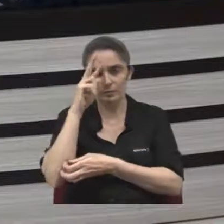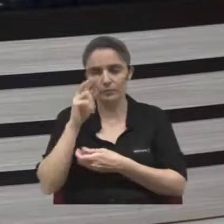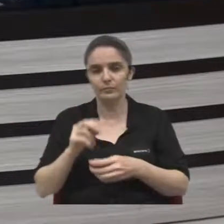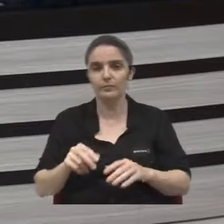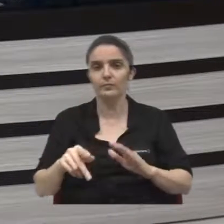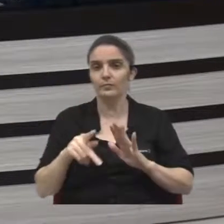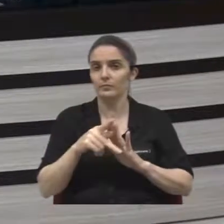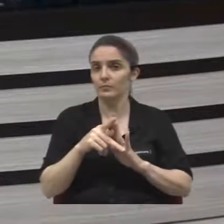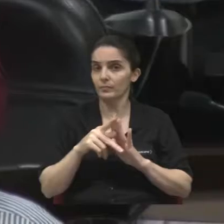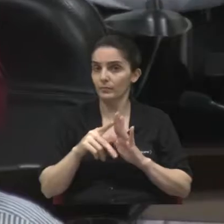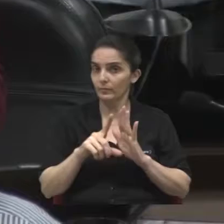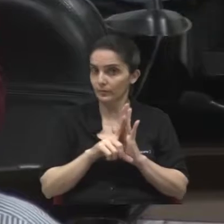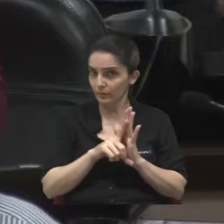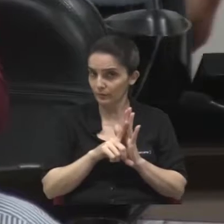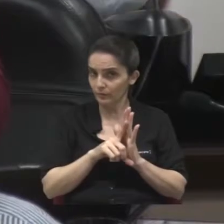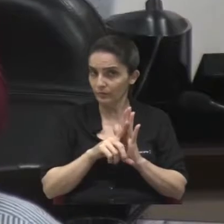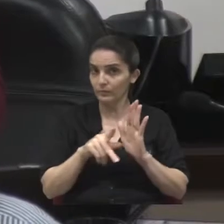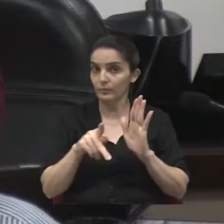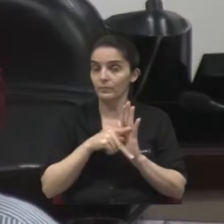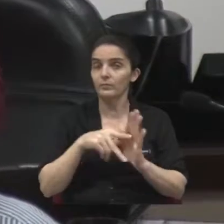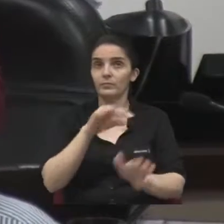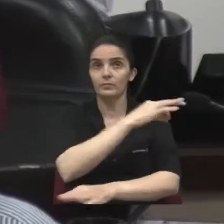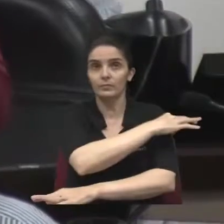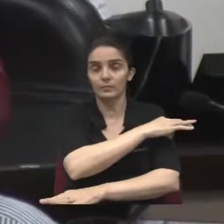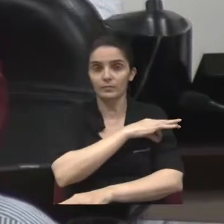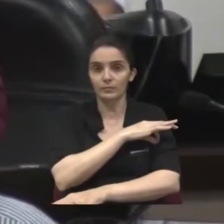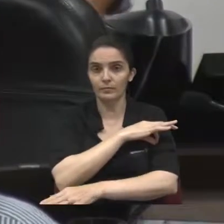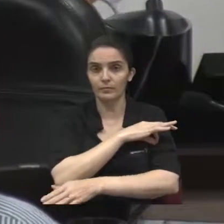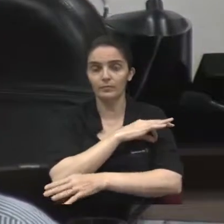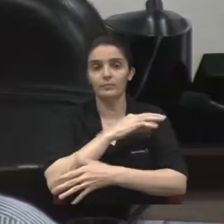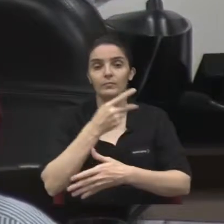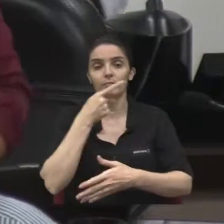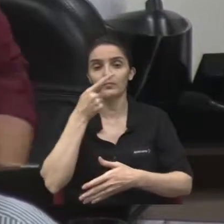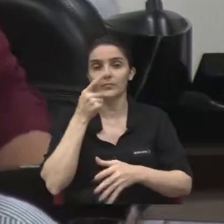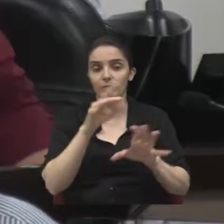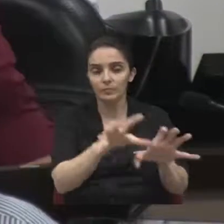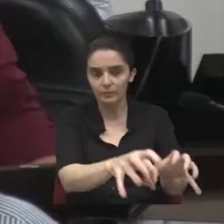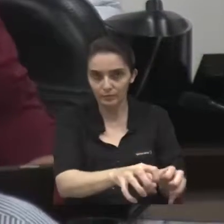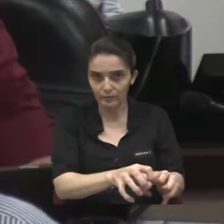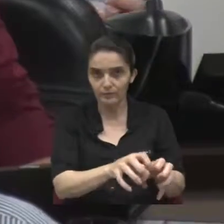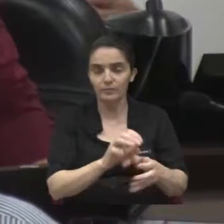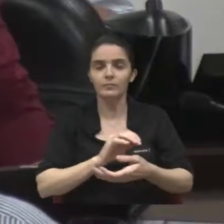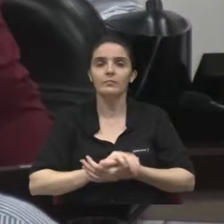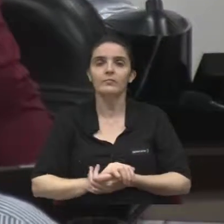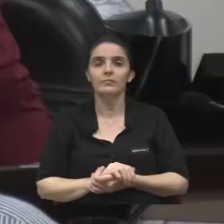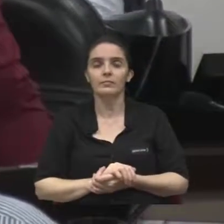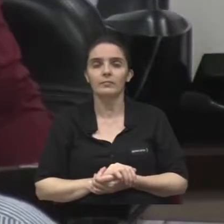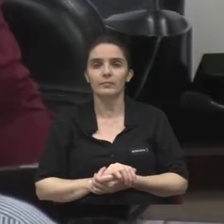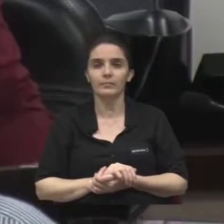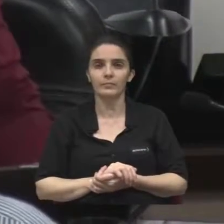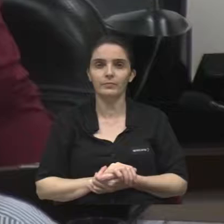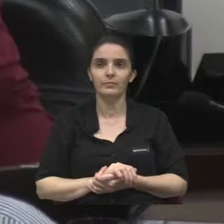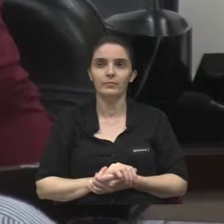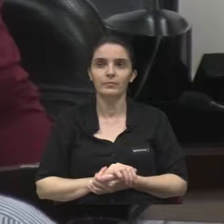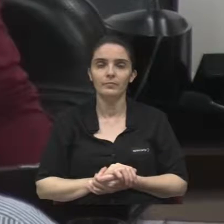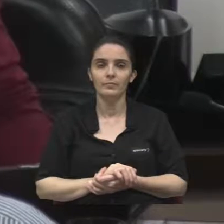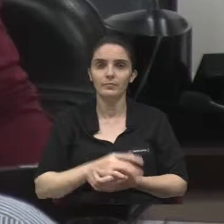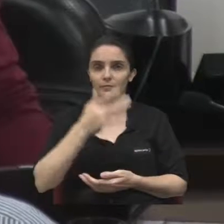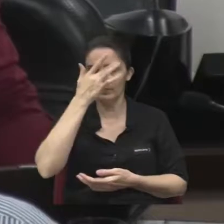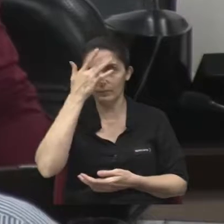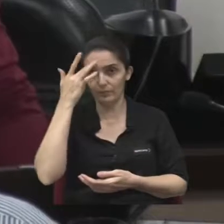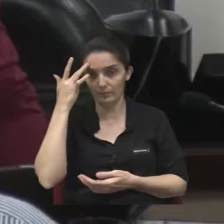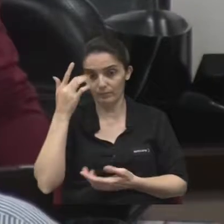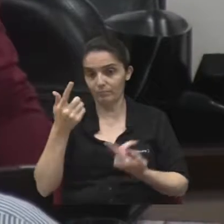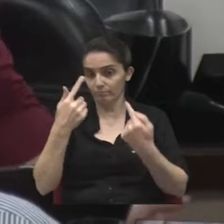enviado pelo prefeito acerca de invasão, né? E em que algumas pessoas foram contra.